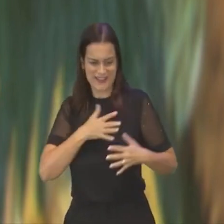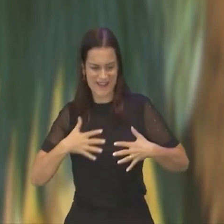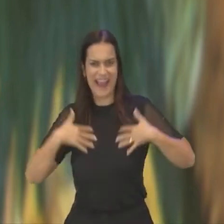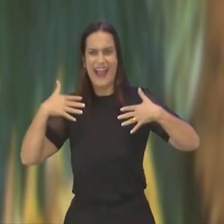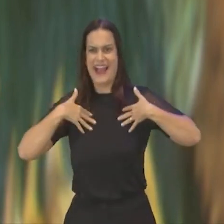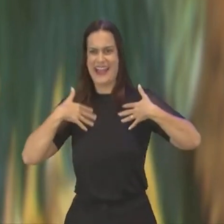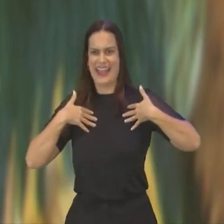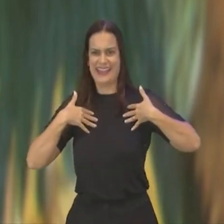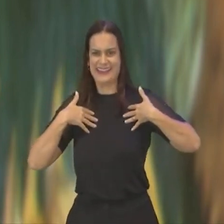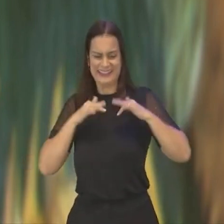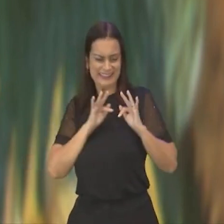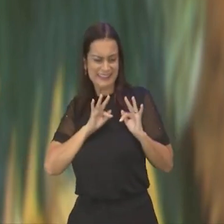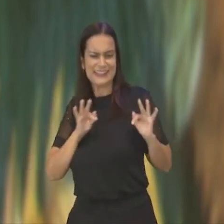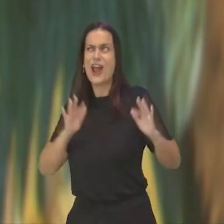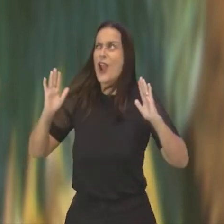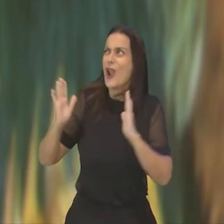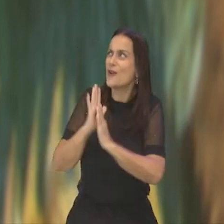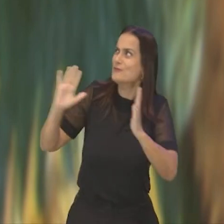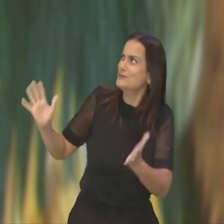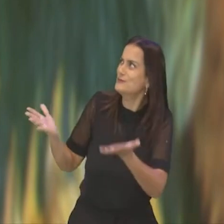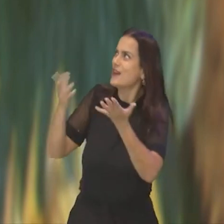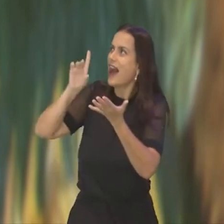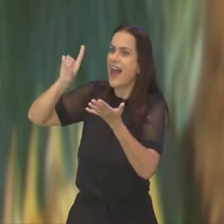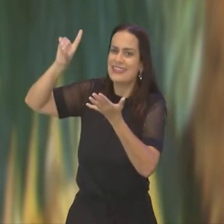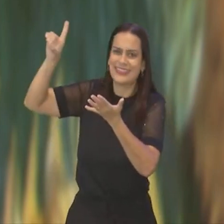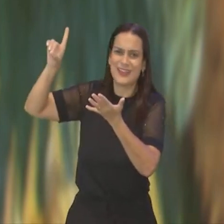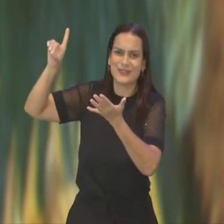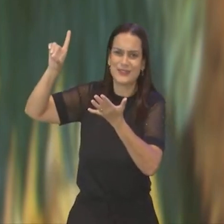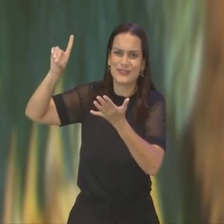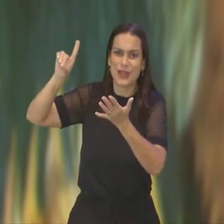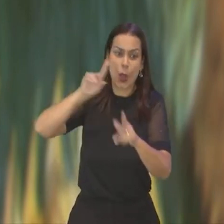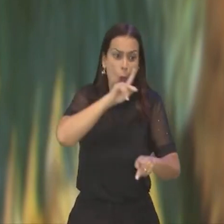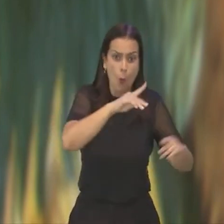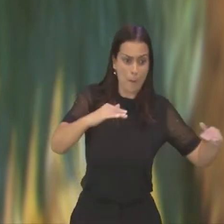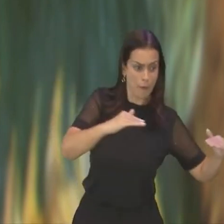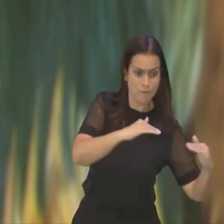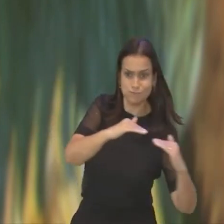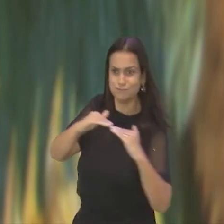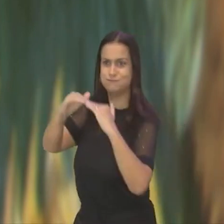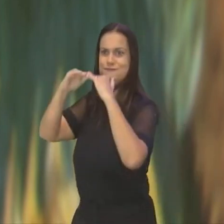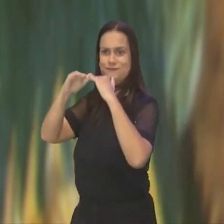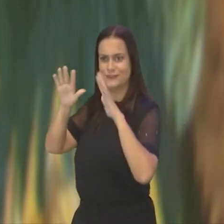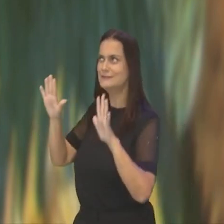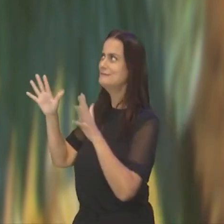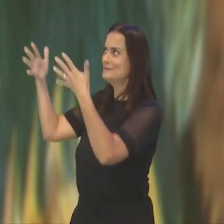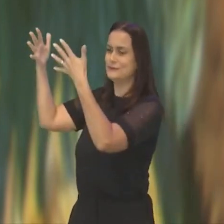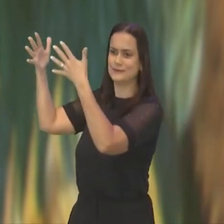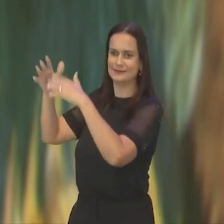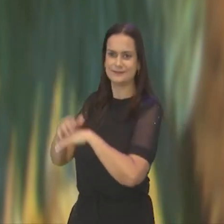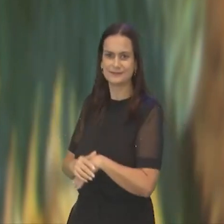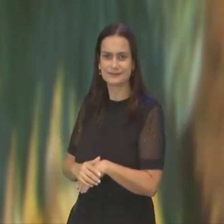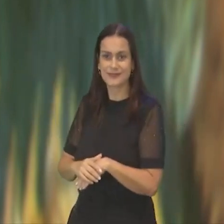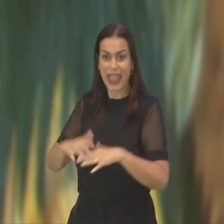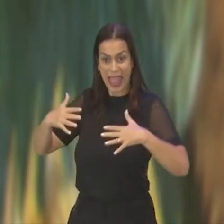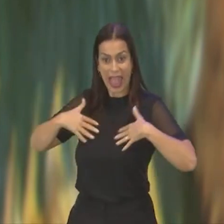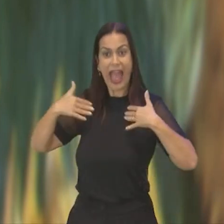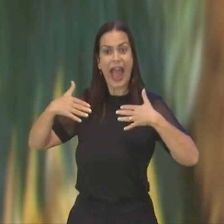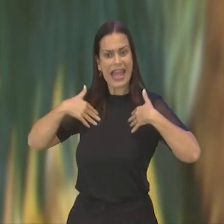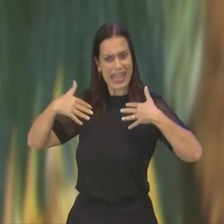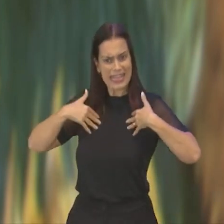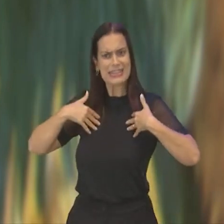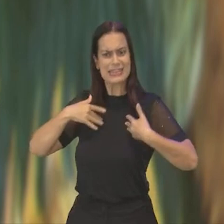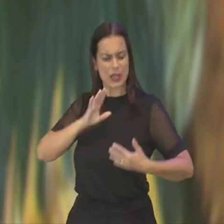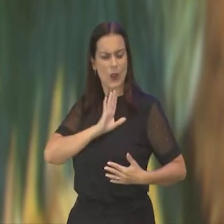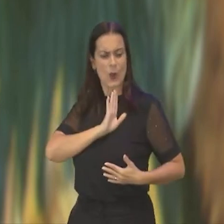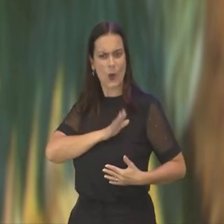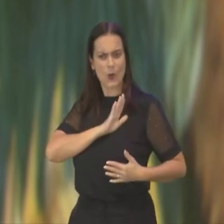coração, louvando a Deus e contando com a simpatia de todo o povo. Com alegria e